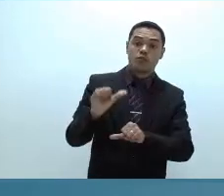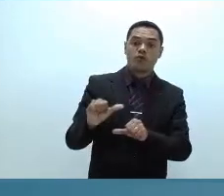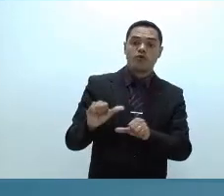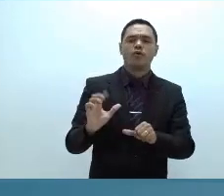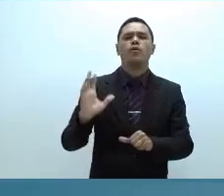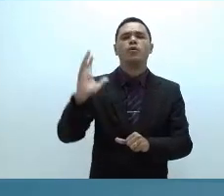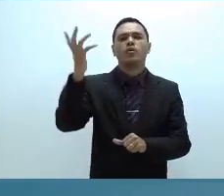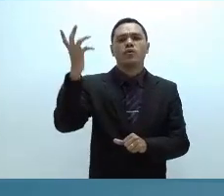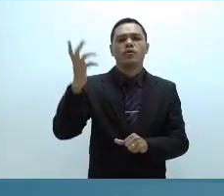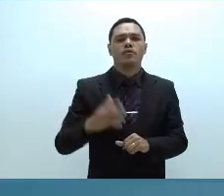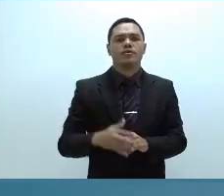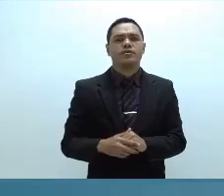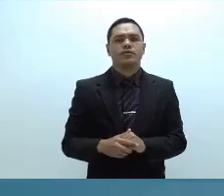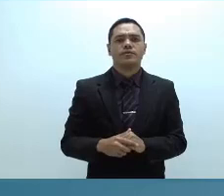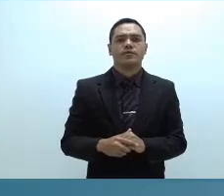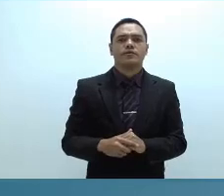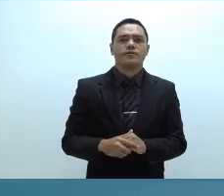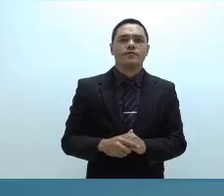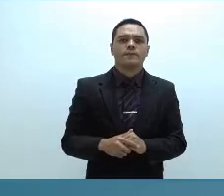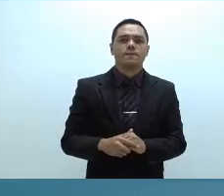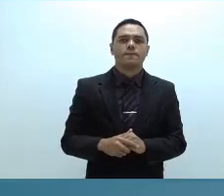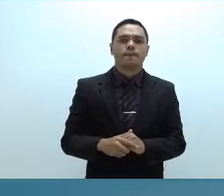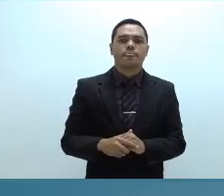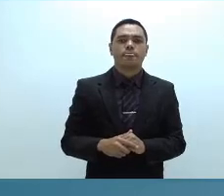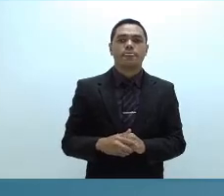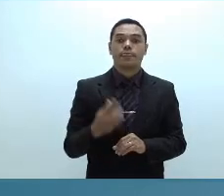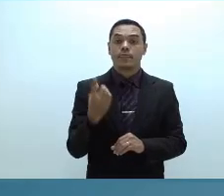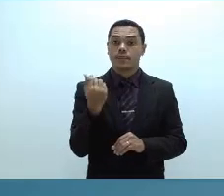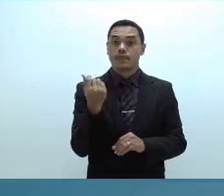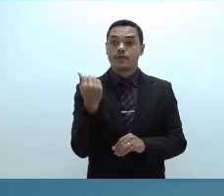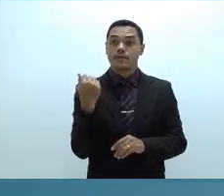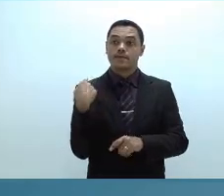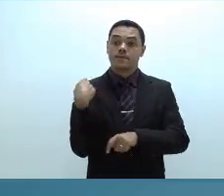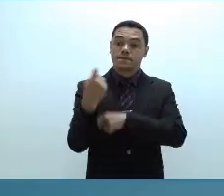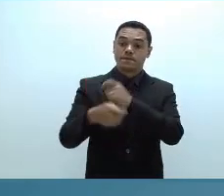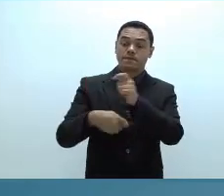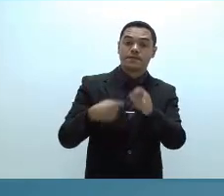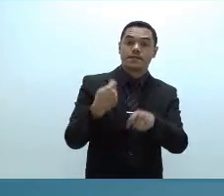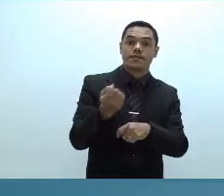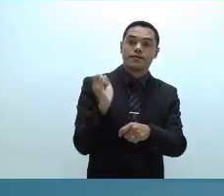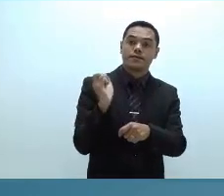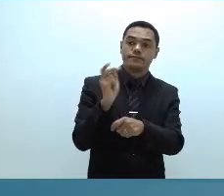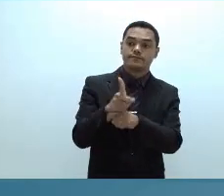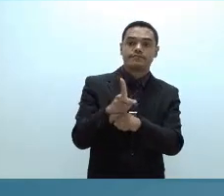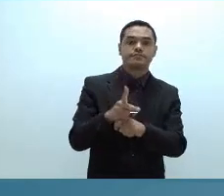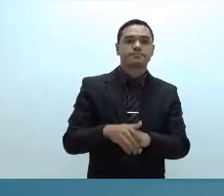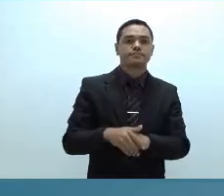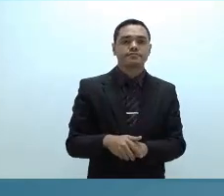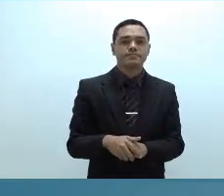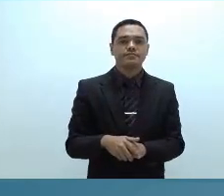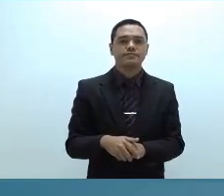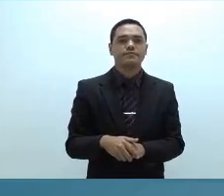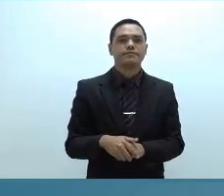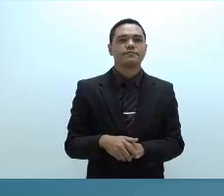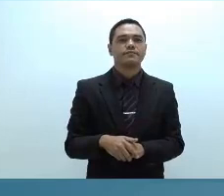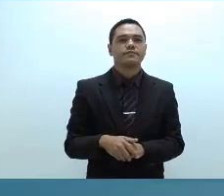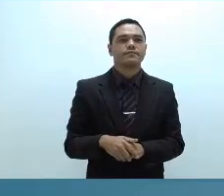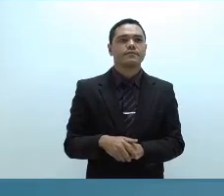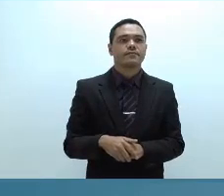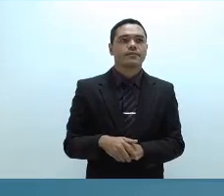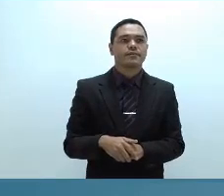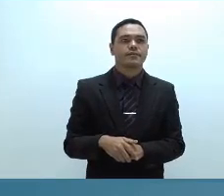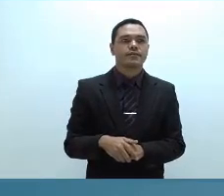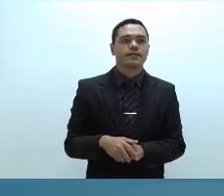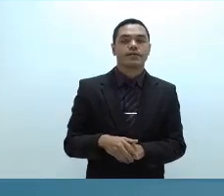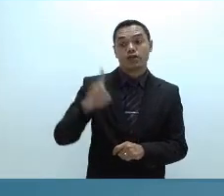aconteceu? Aconteceu que o empréstimo feito pelo setor público iria para o